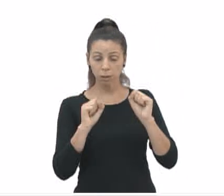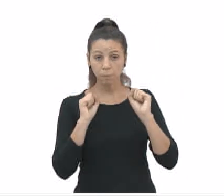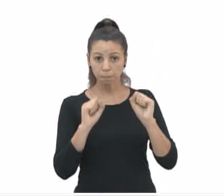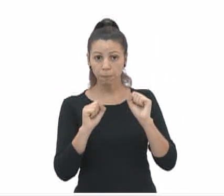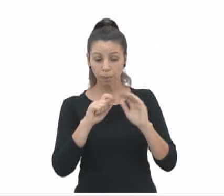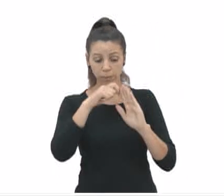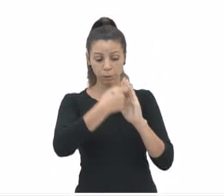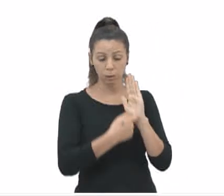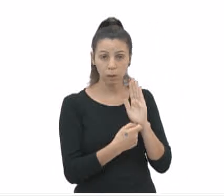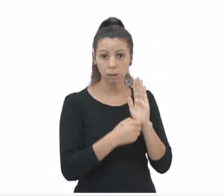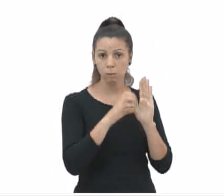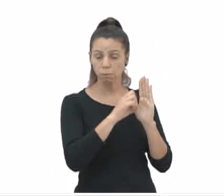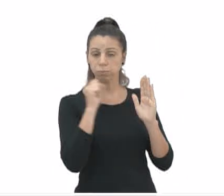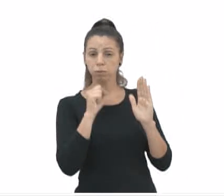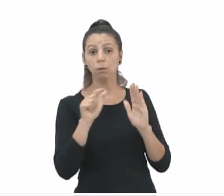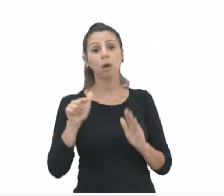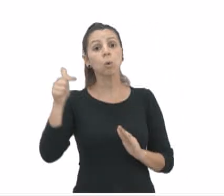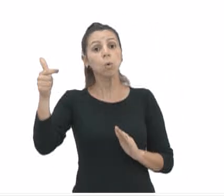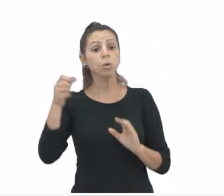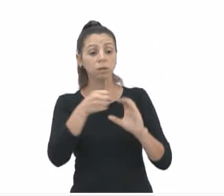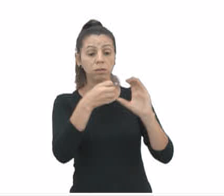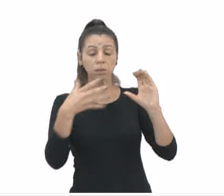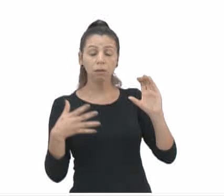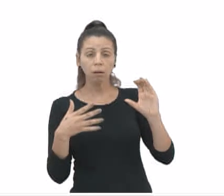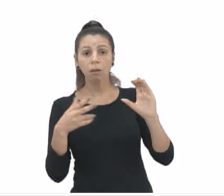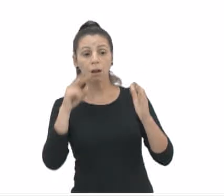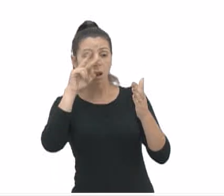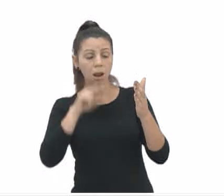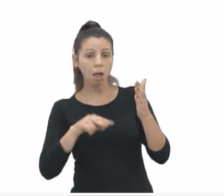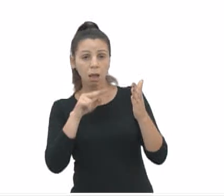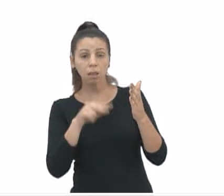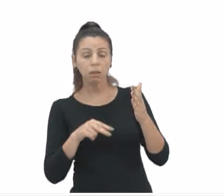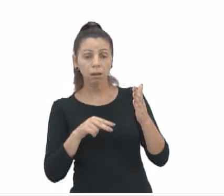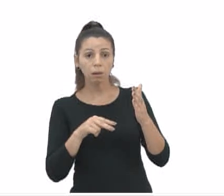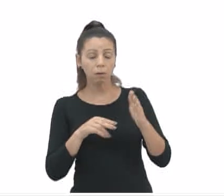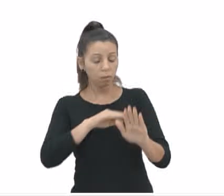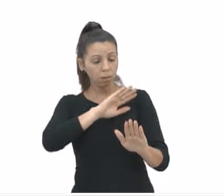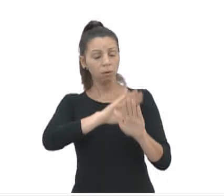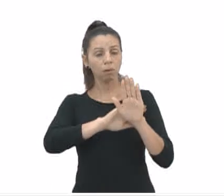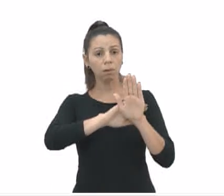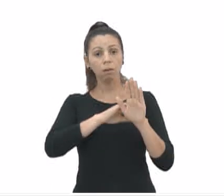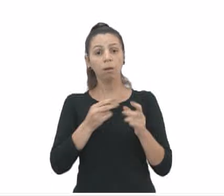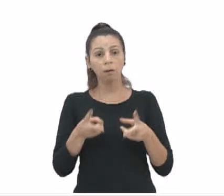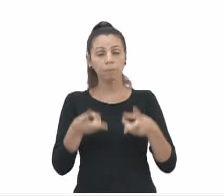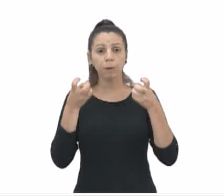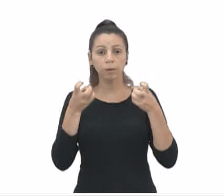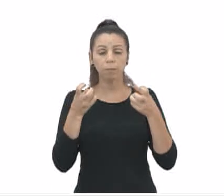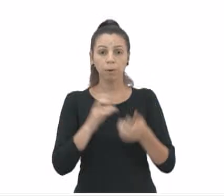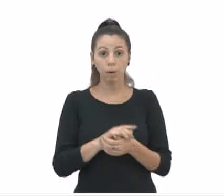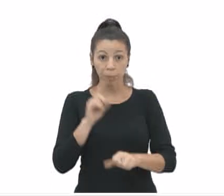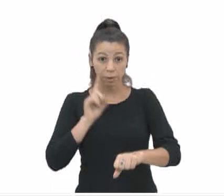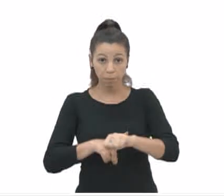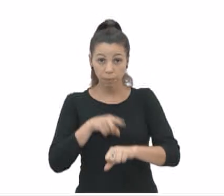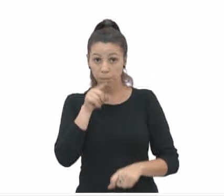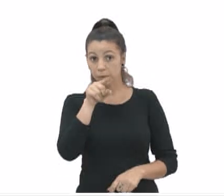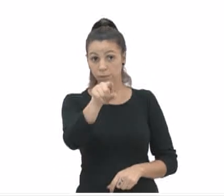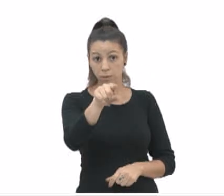também outras que a gente lendo o texto, você descobriu, tá bom? Você percebeu, aliás. Vou dar um tempinho para